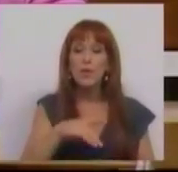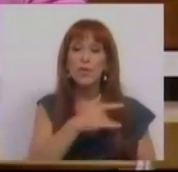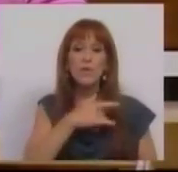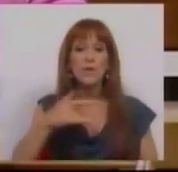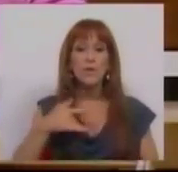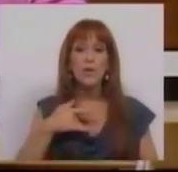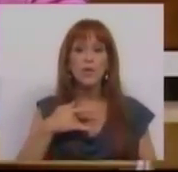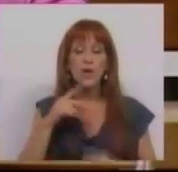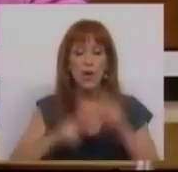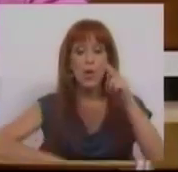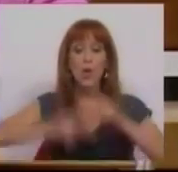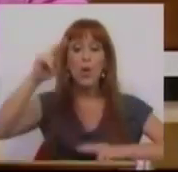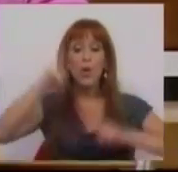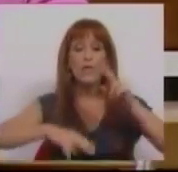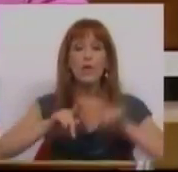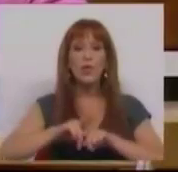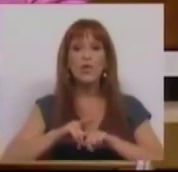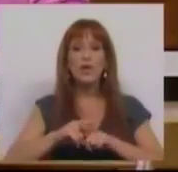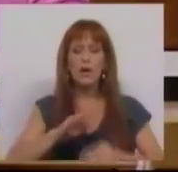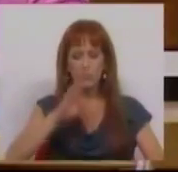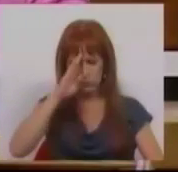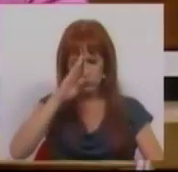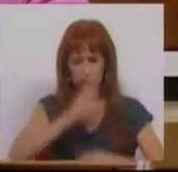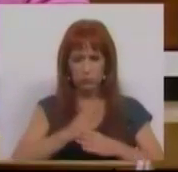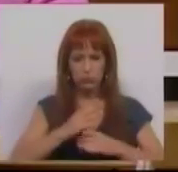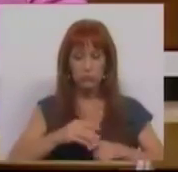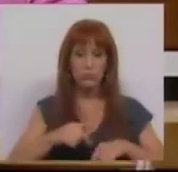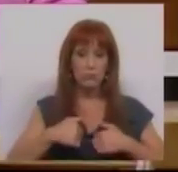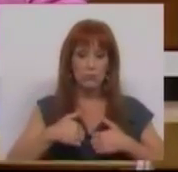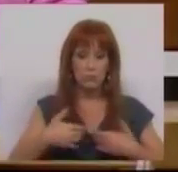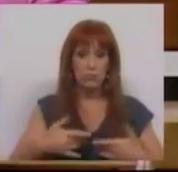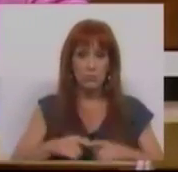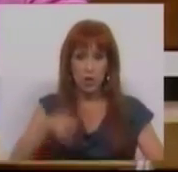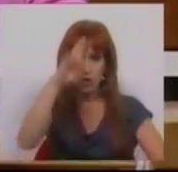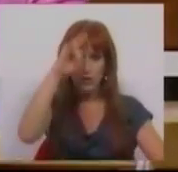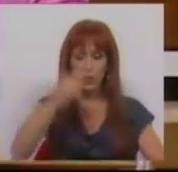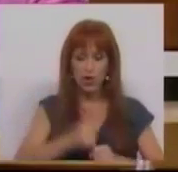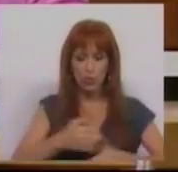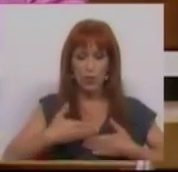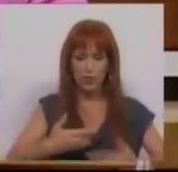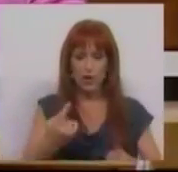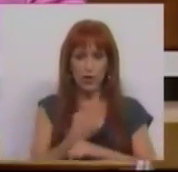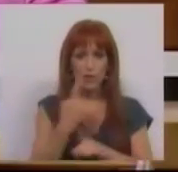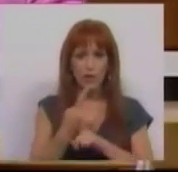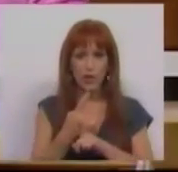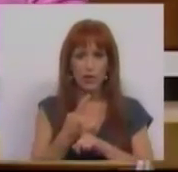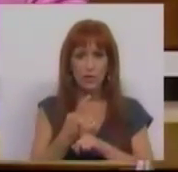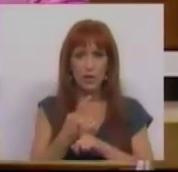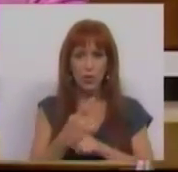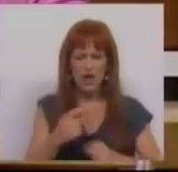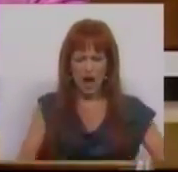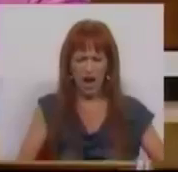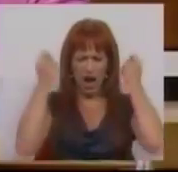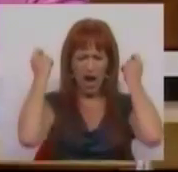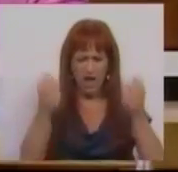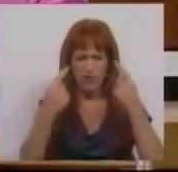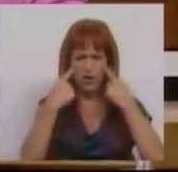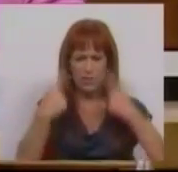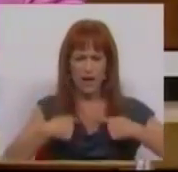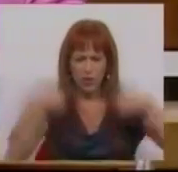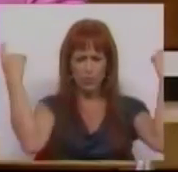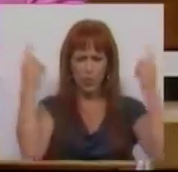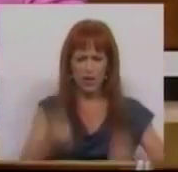de Saúde foi construído com a dedicação e o esforço dos profissionais e com investimento